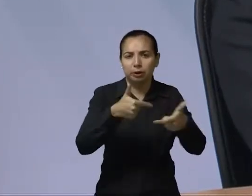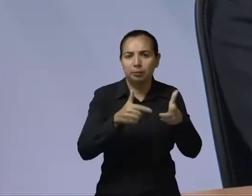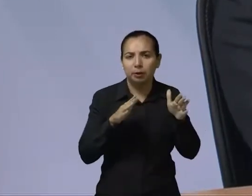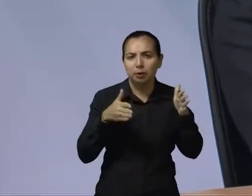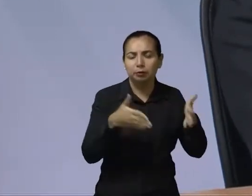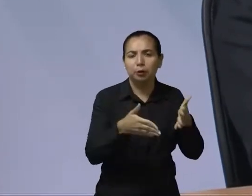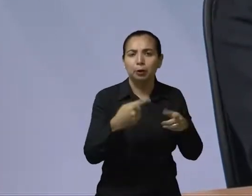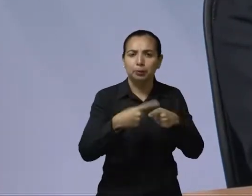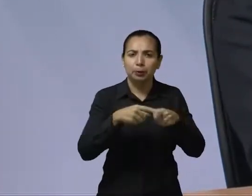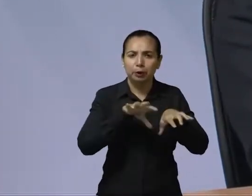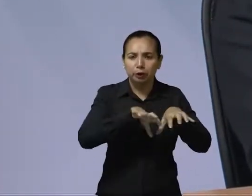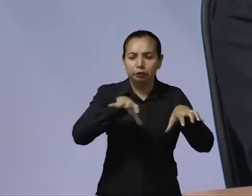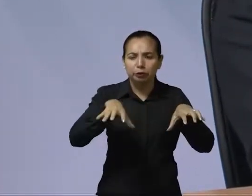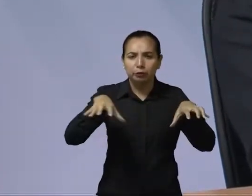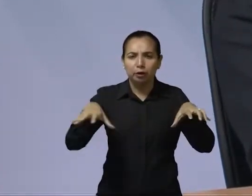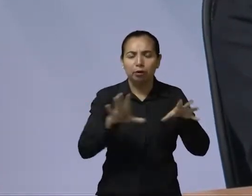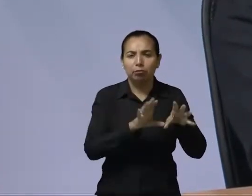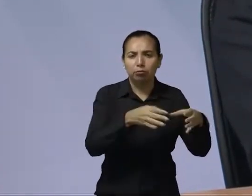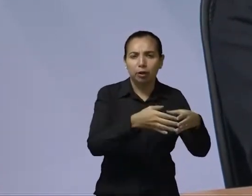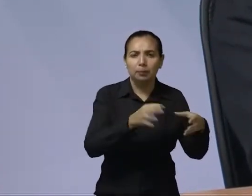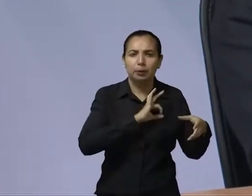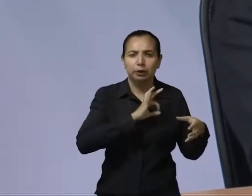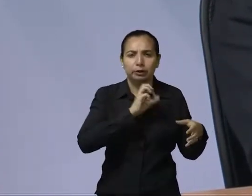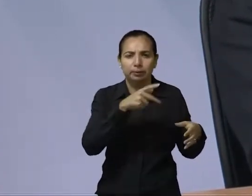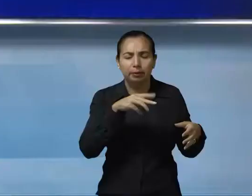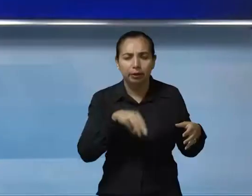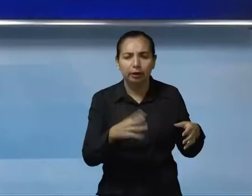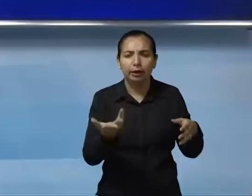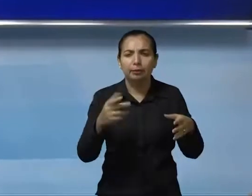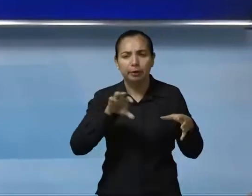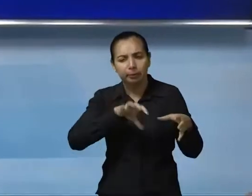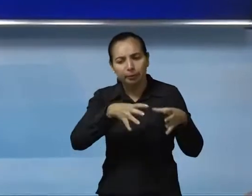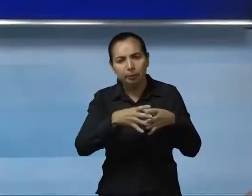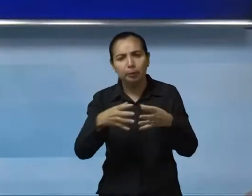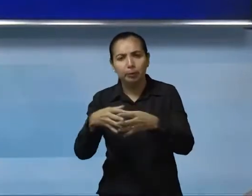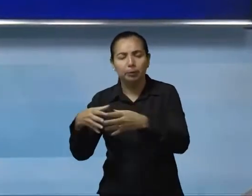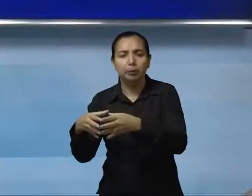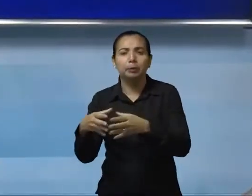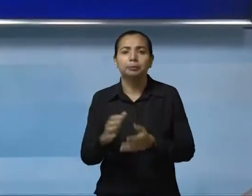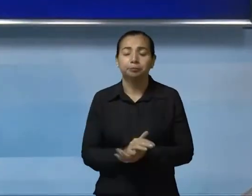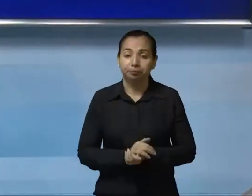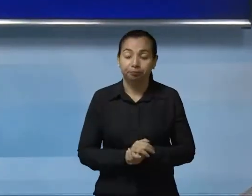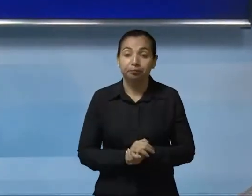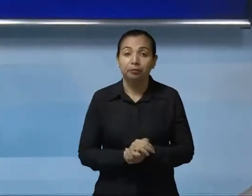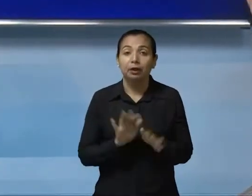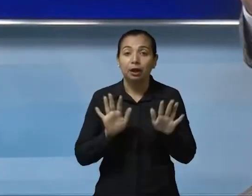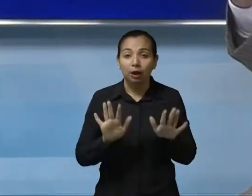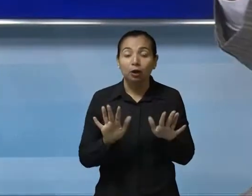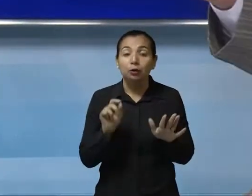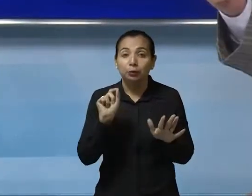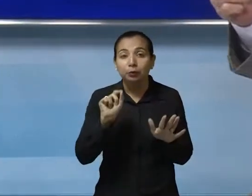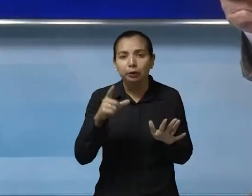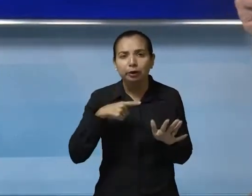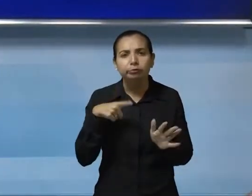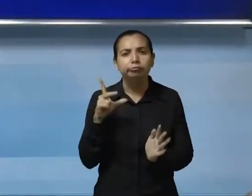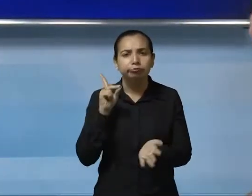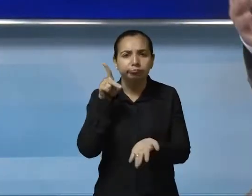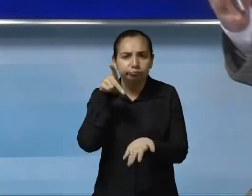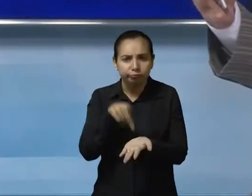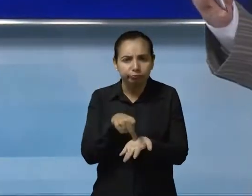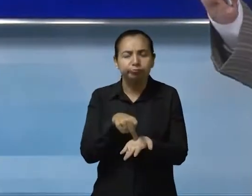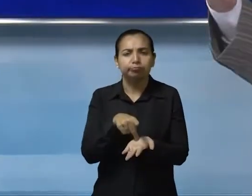polícia militar, enfim, burocracia. Quero crer que para que tenha efetividade